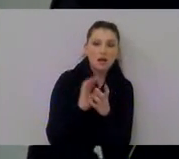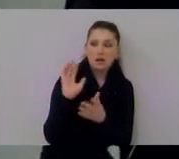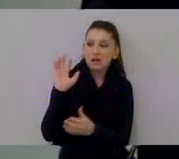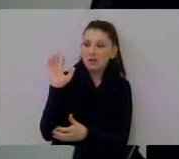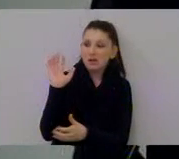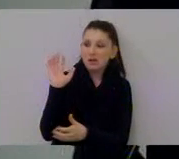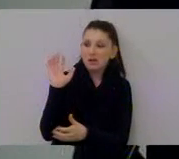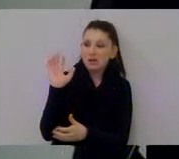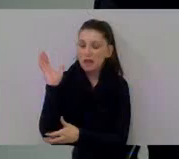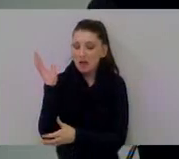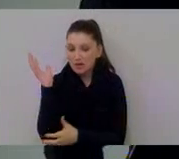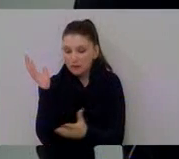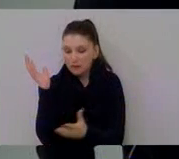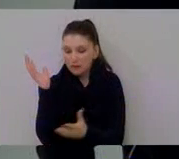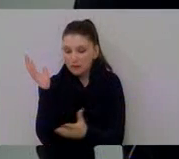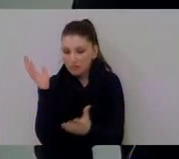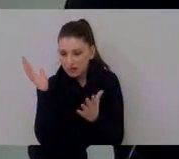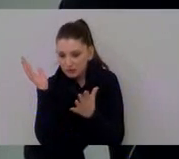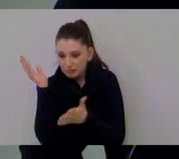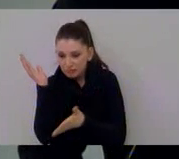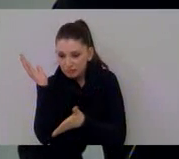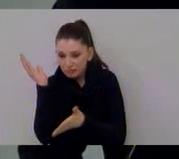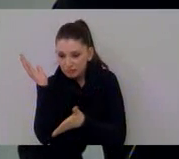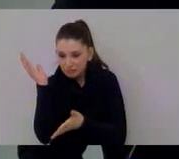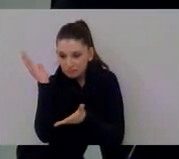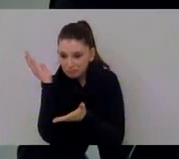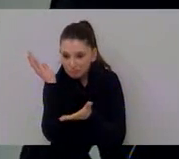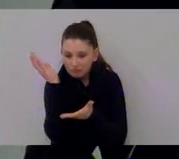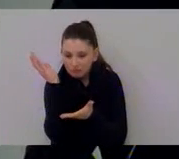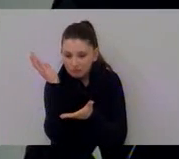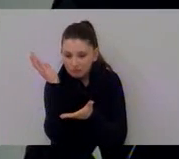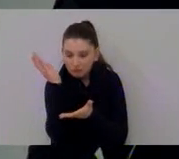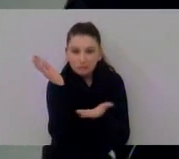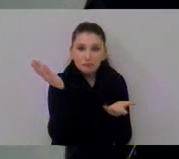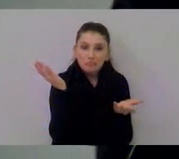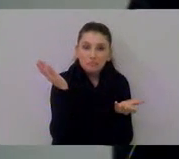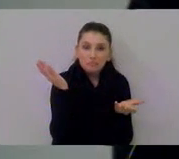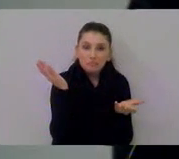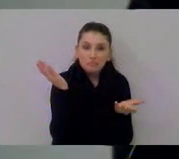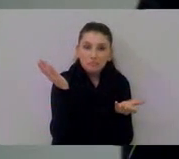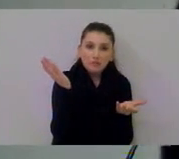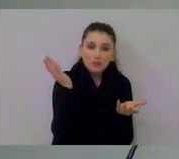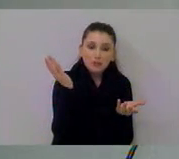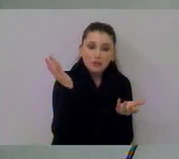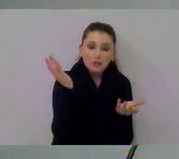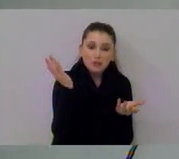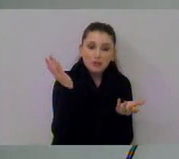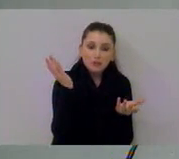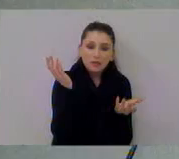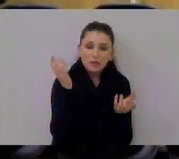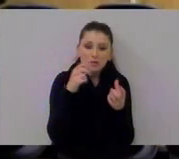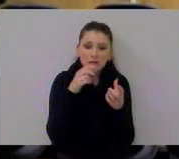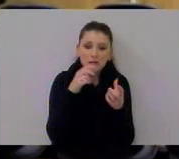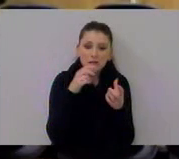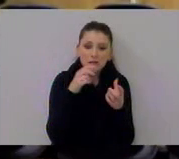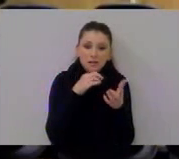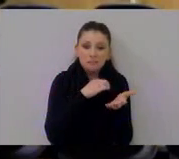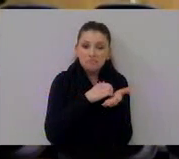Caravaggio. Não serve para nada as secretarias regionais.